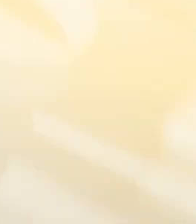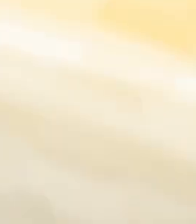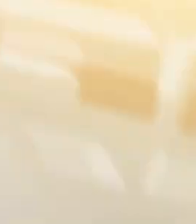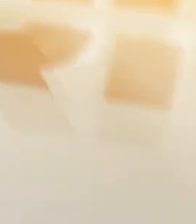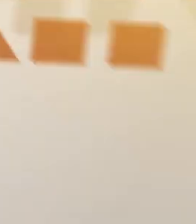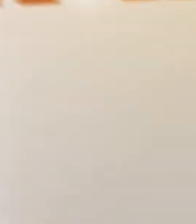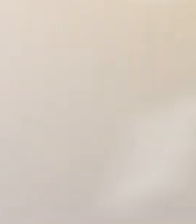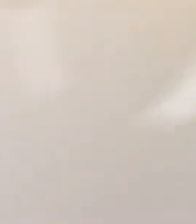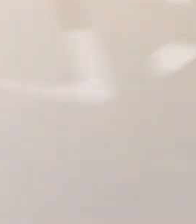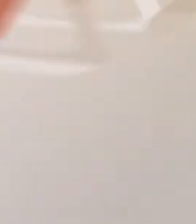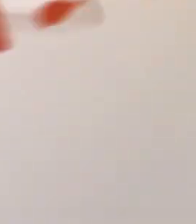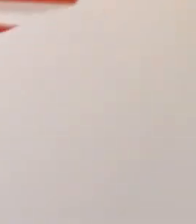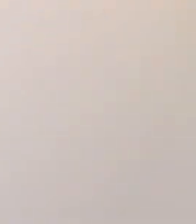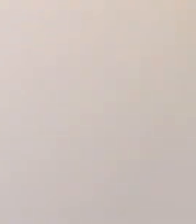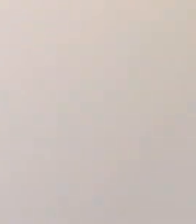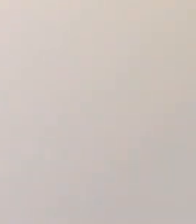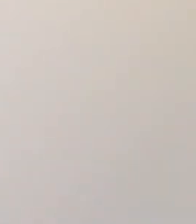E aí